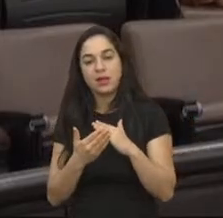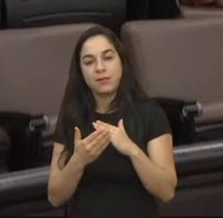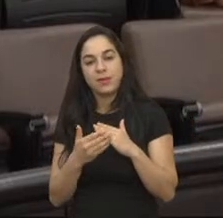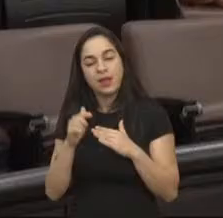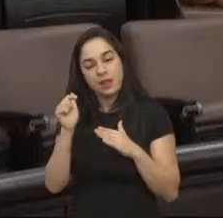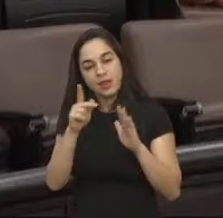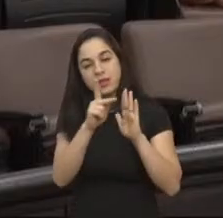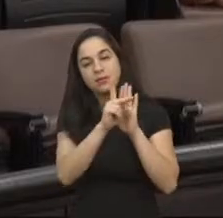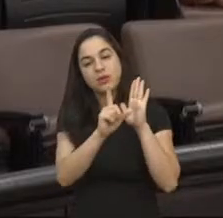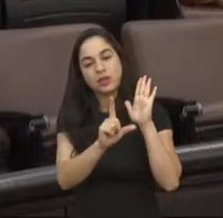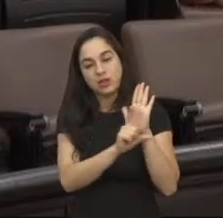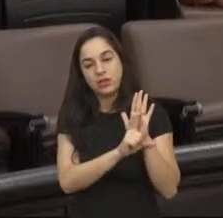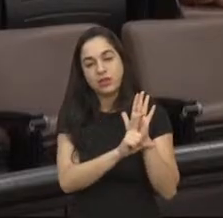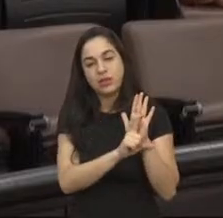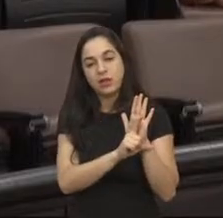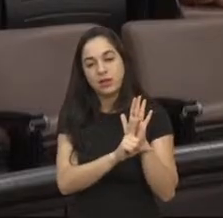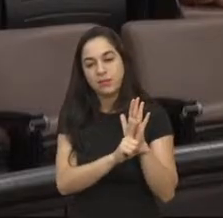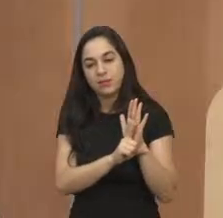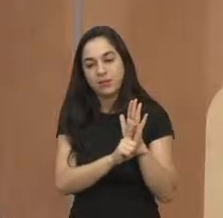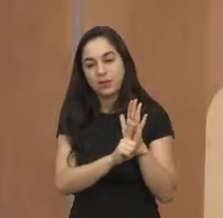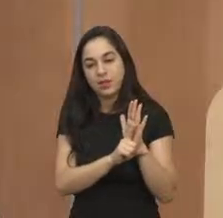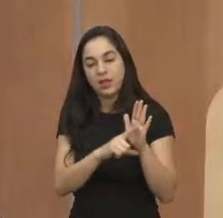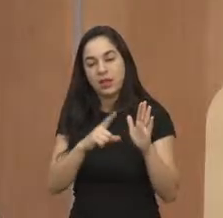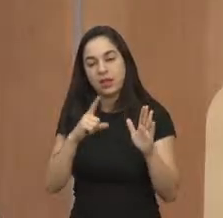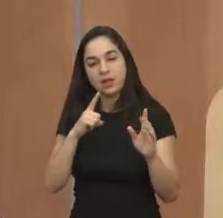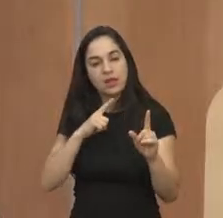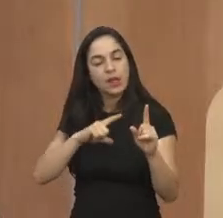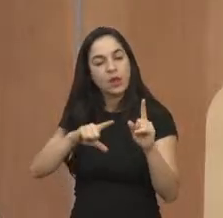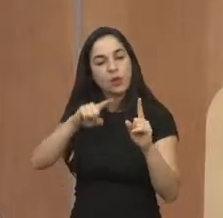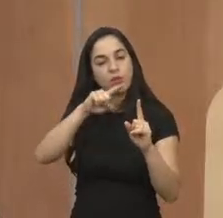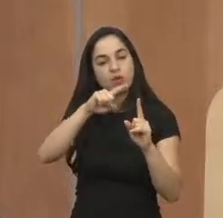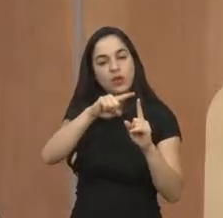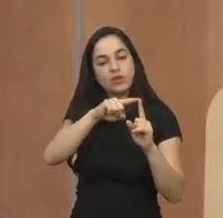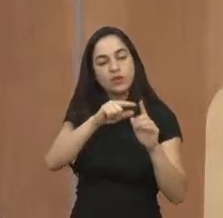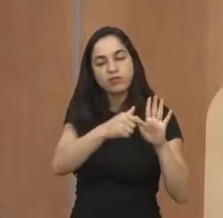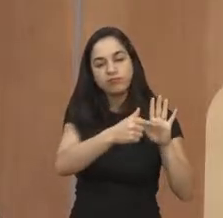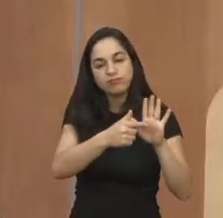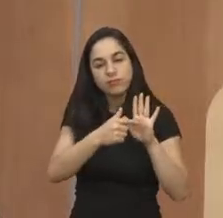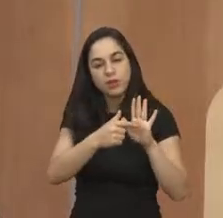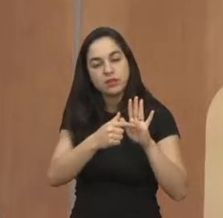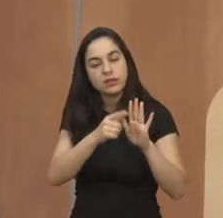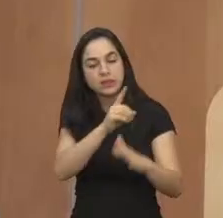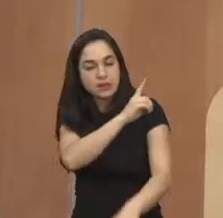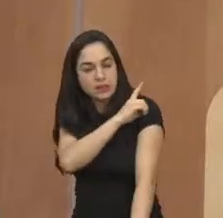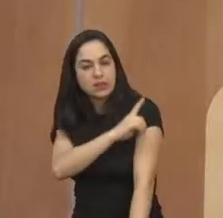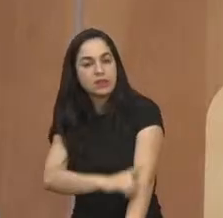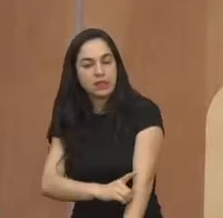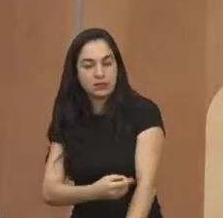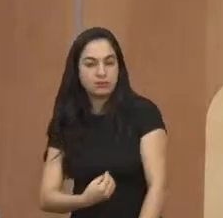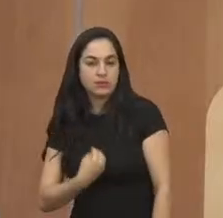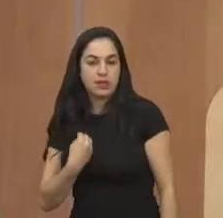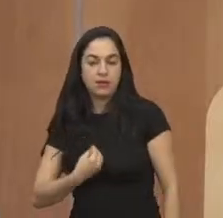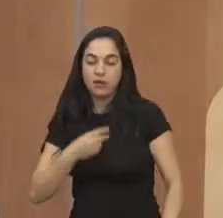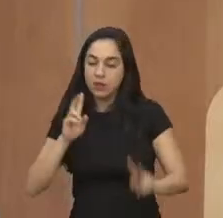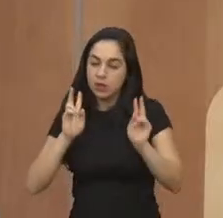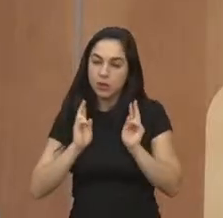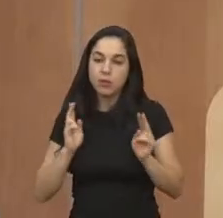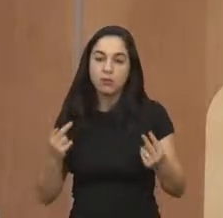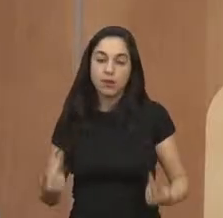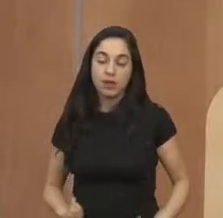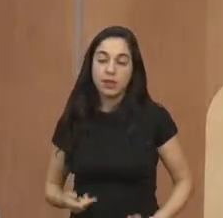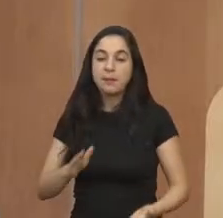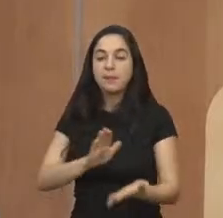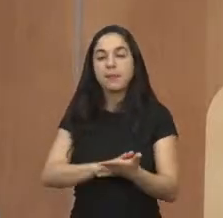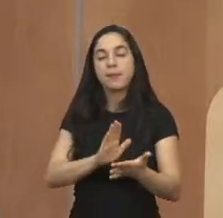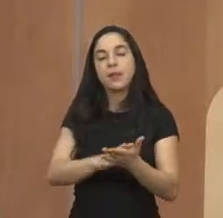nosso projeto de lei, que visa realmente a vida e a dignidade humana. Parabenizar a Cláudia pelas palavras,